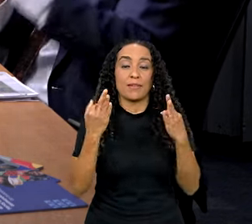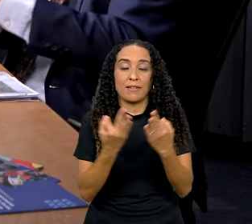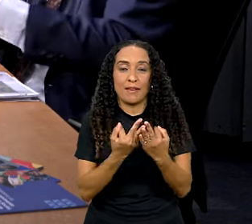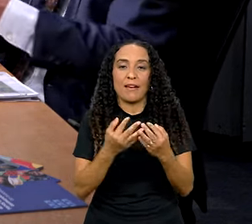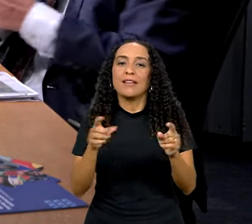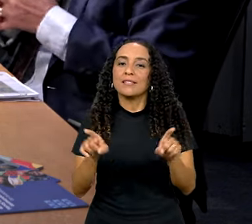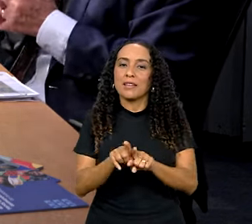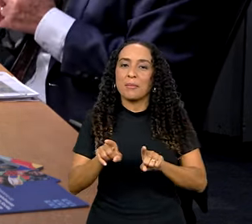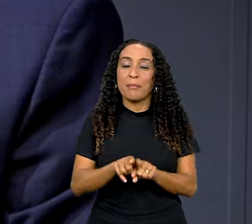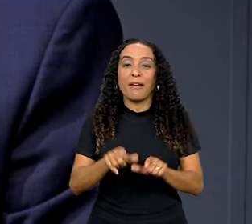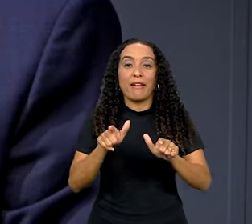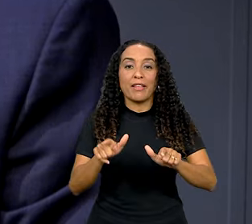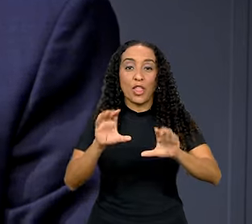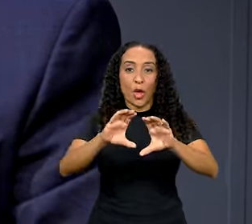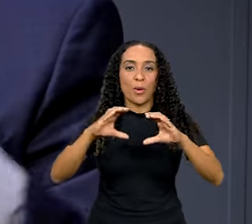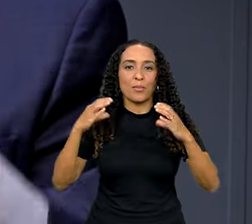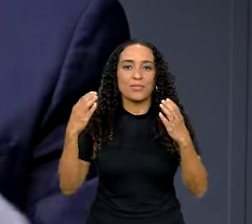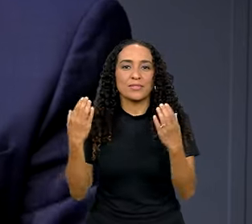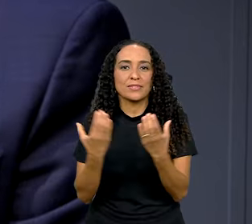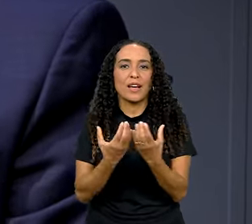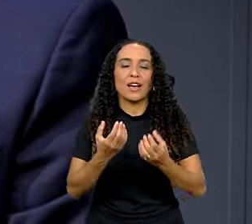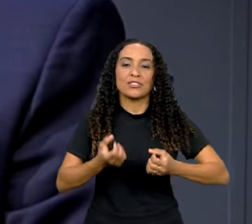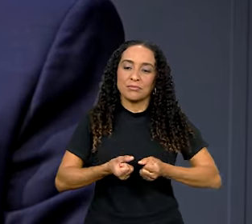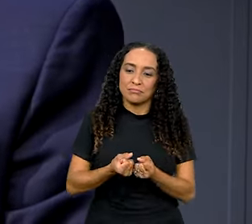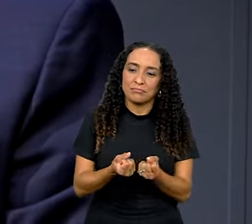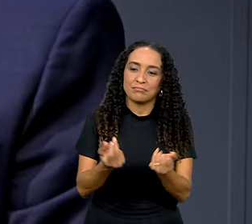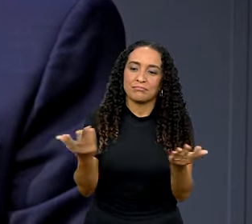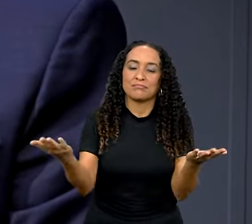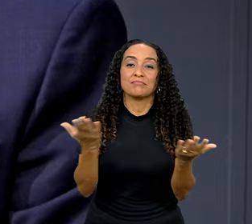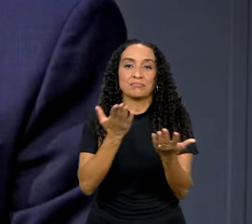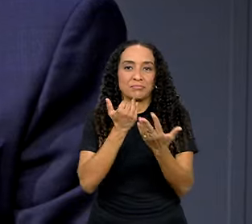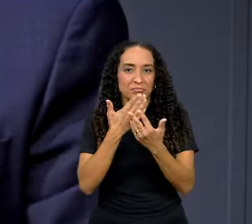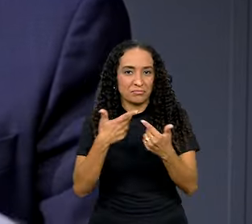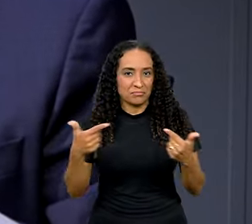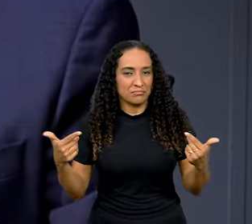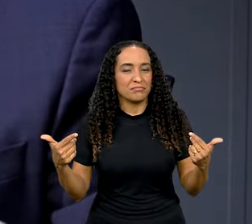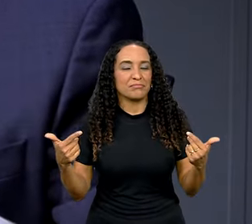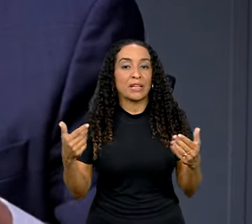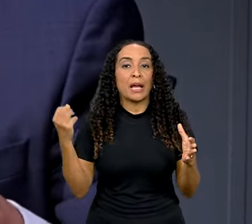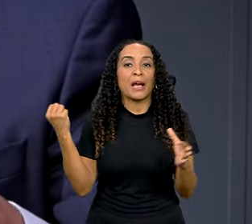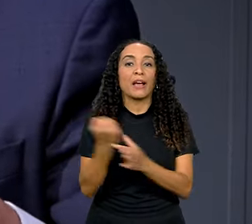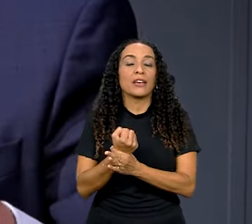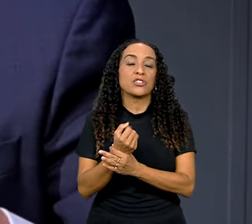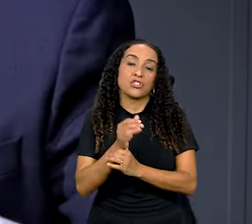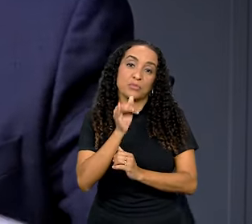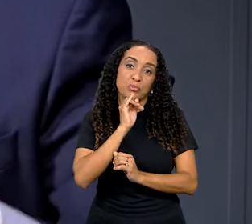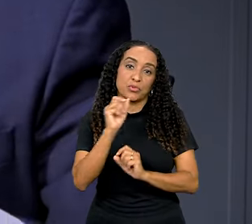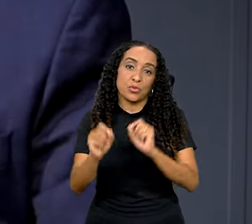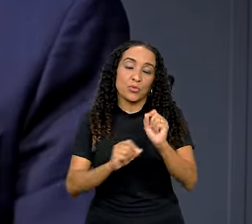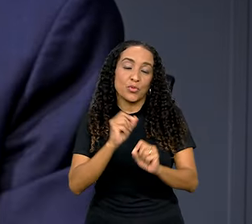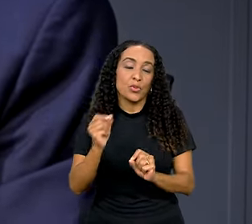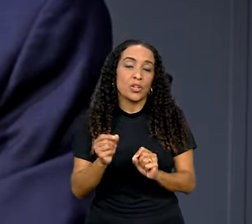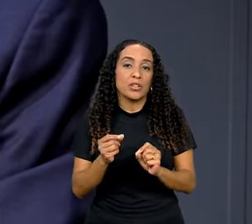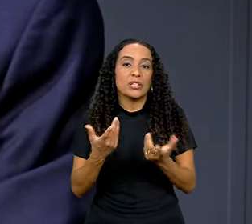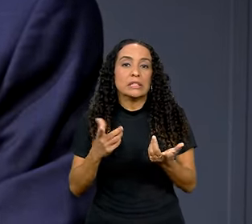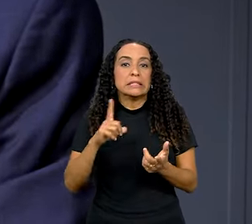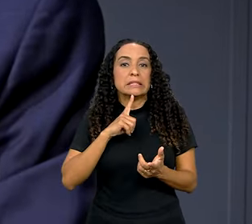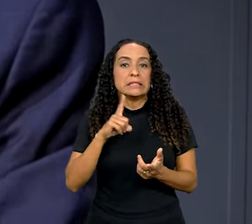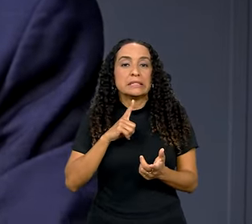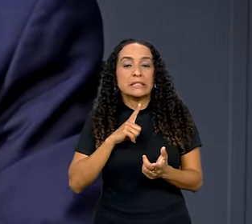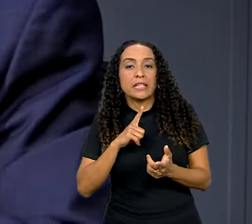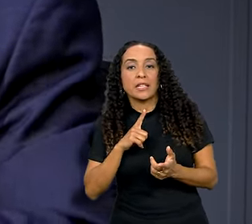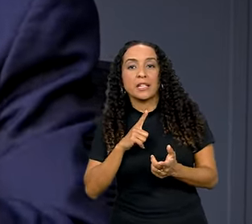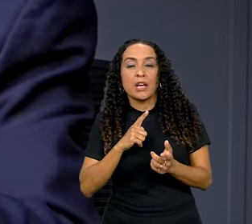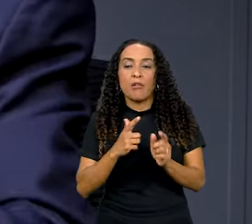Familiar e ali mesmo na comunidade distribui aquele alimento a garantia por exemplo de ter